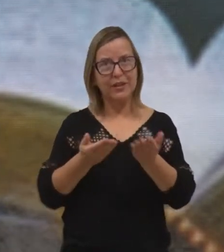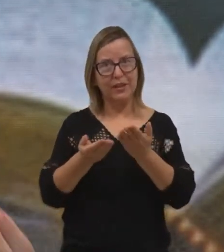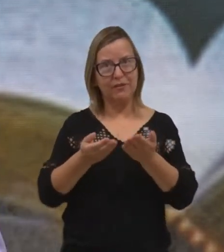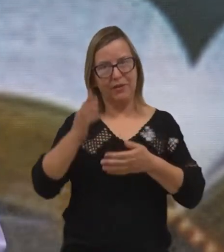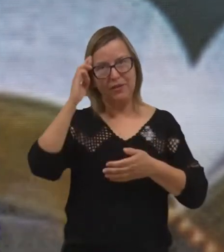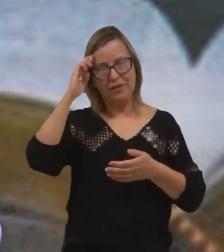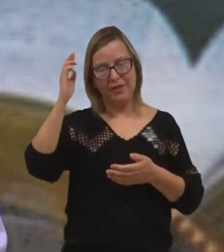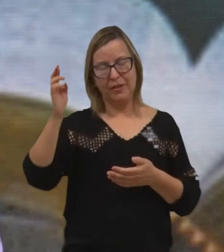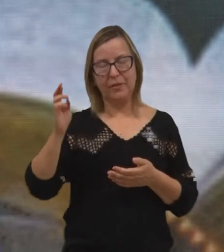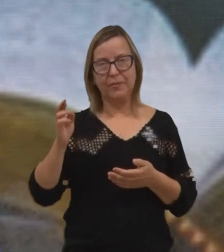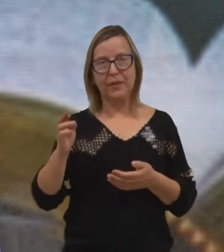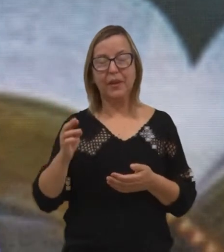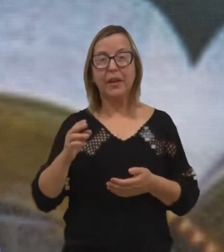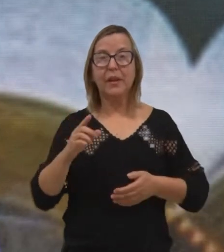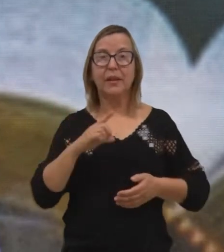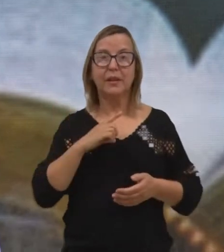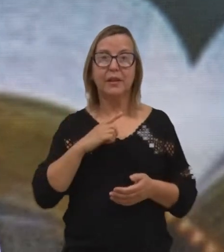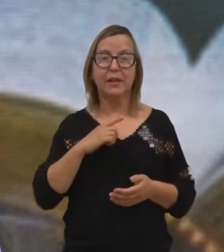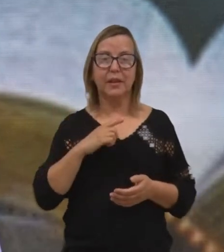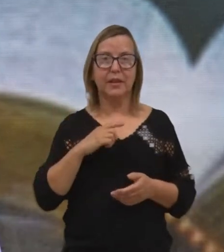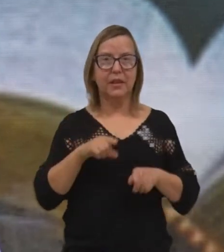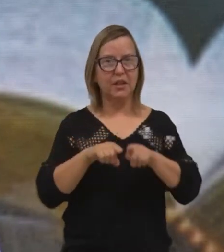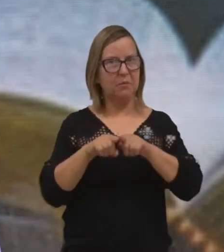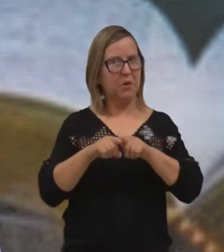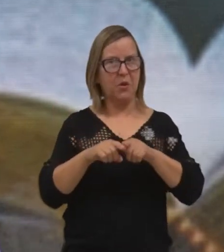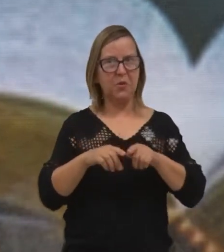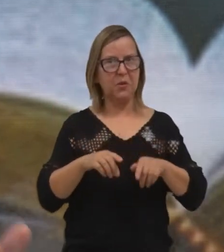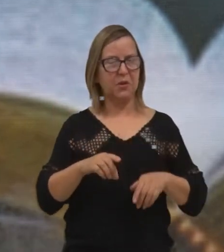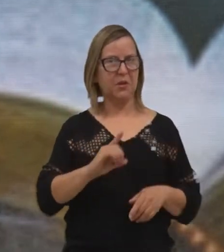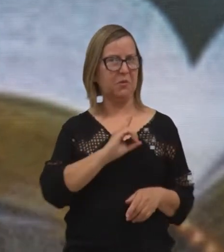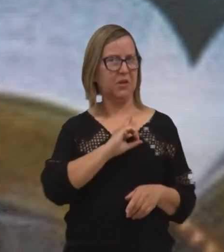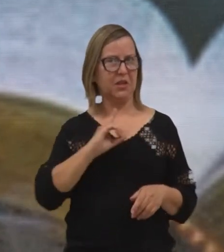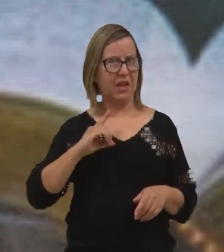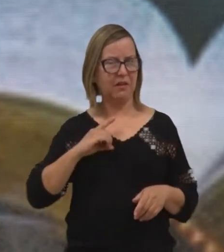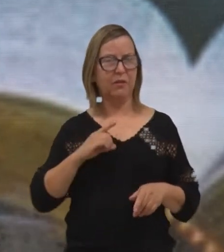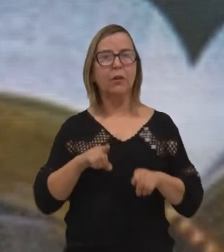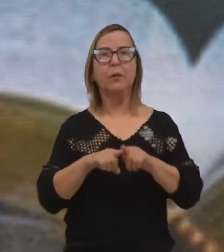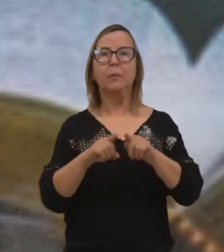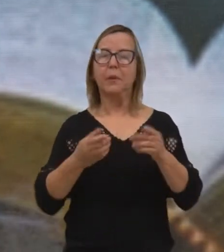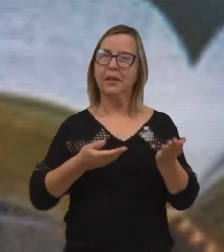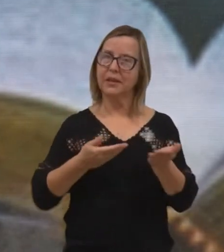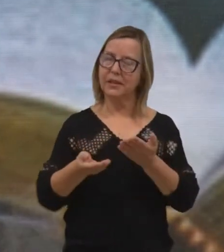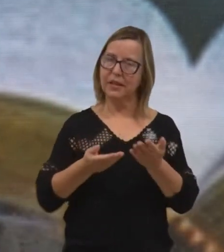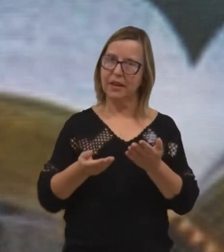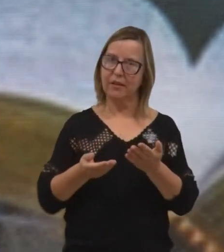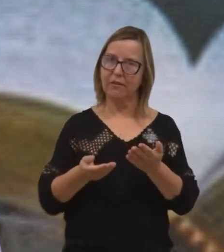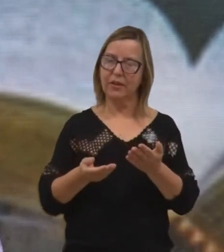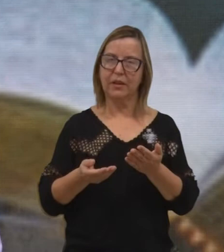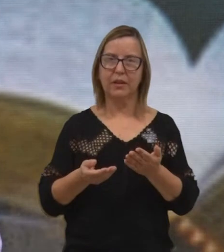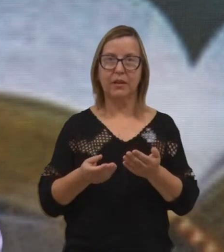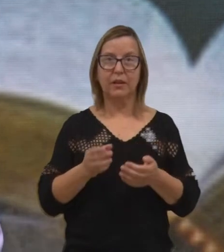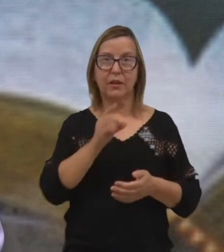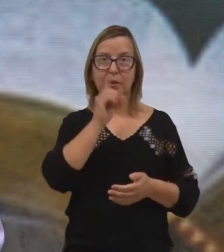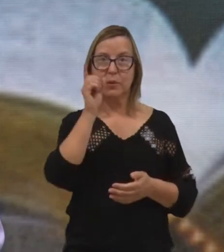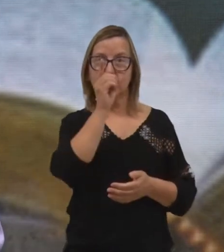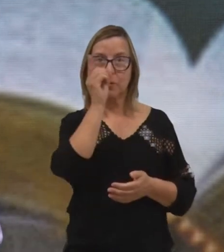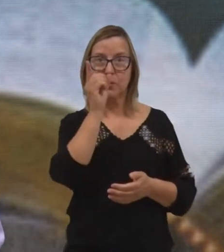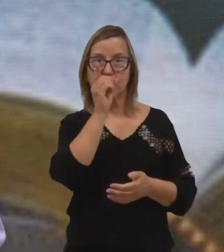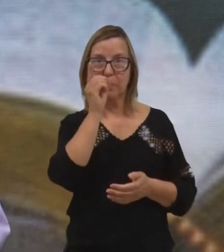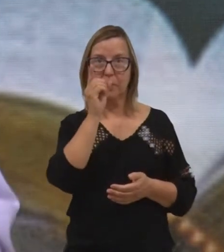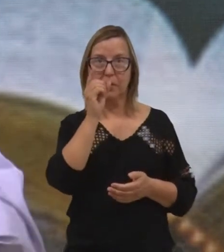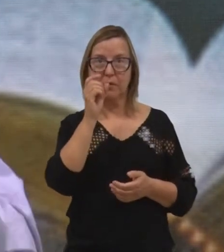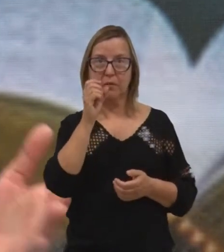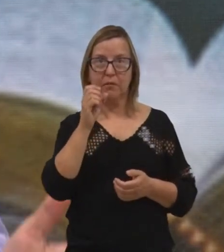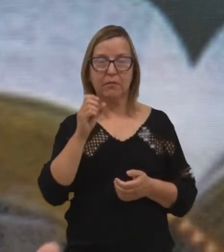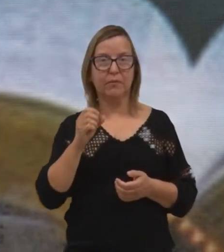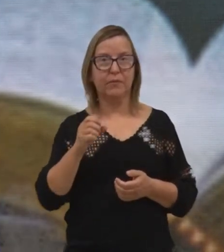diáconos, mas servem. Nós nos levantamos bem cedo no domingo e às